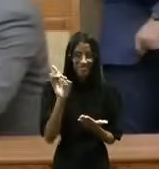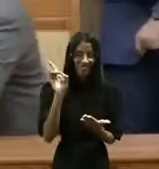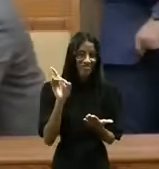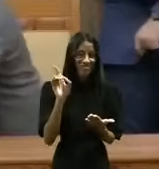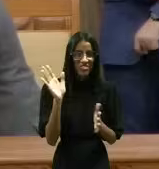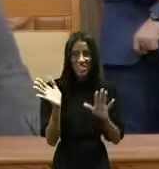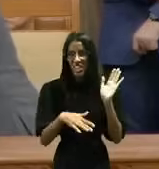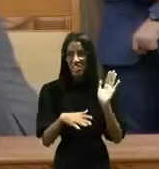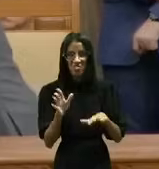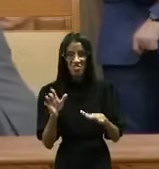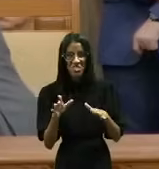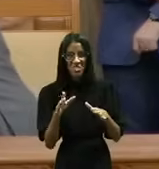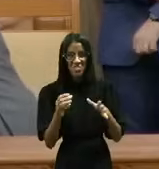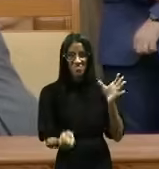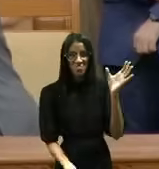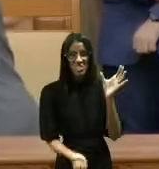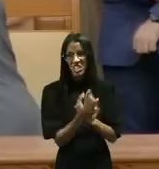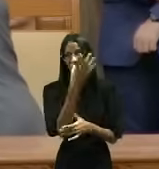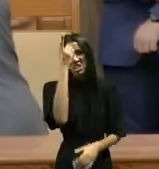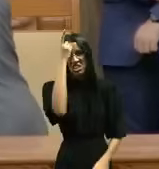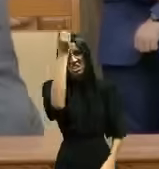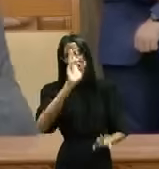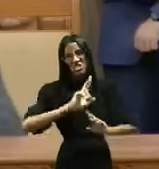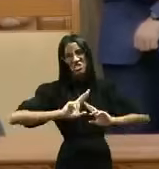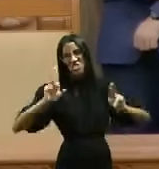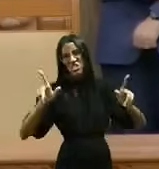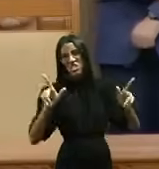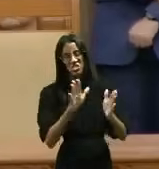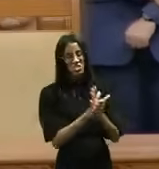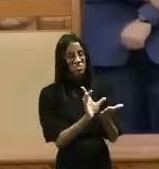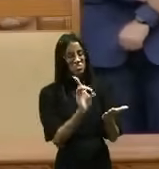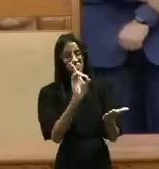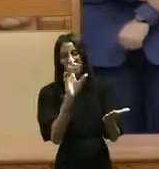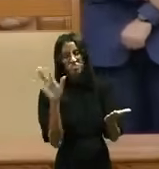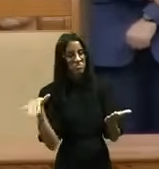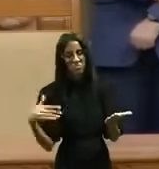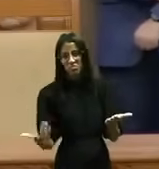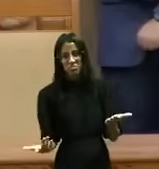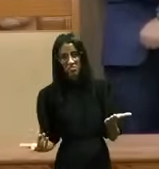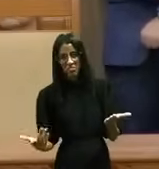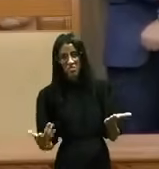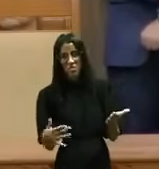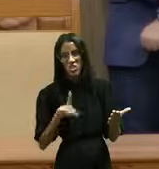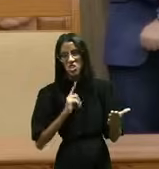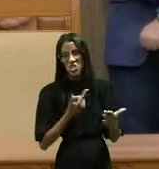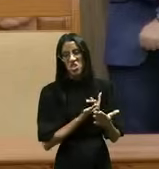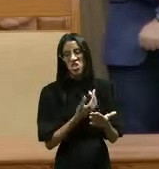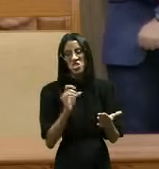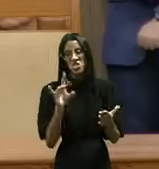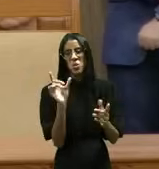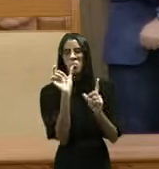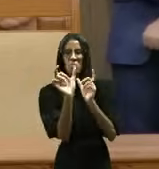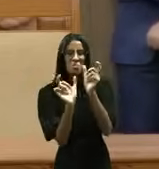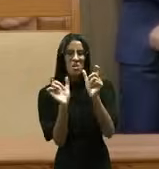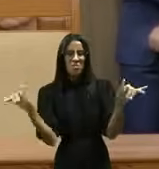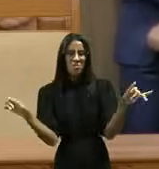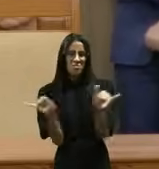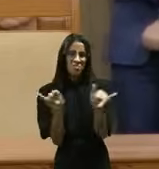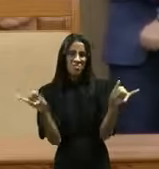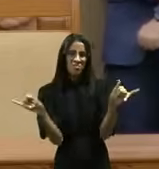que a Bíblia não tá dizendo é ou não é e a gente mata o povo com essas besteira nossa